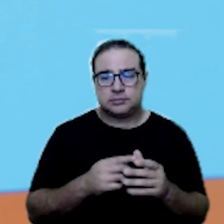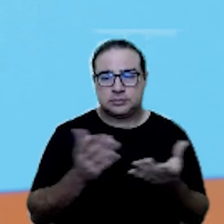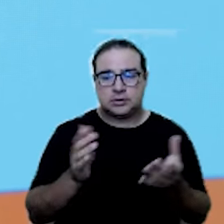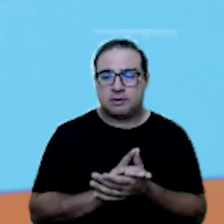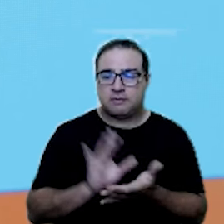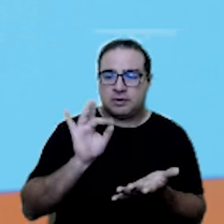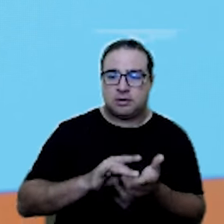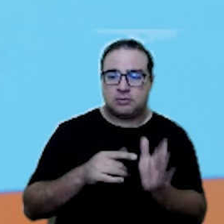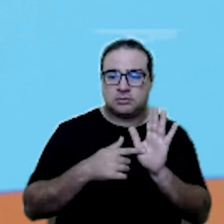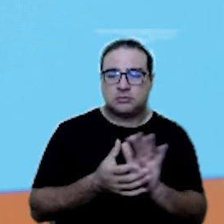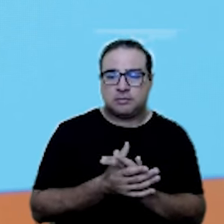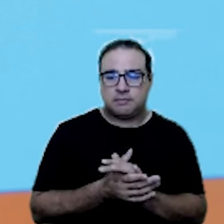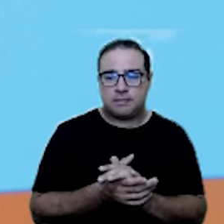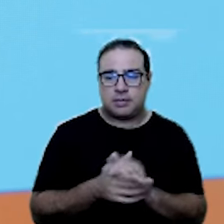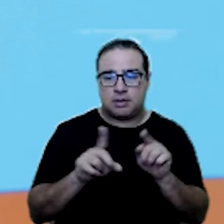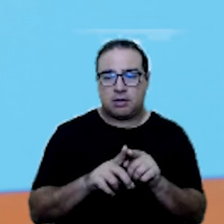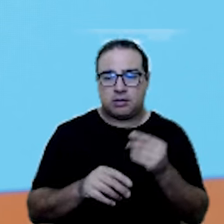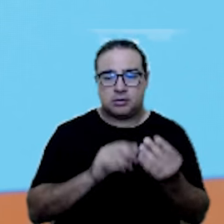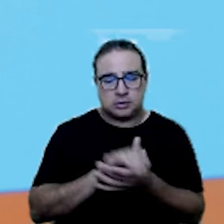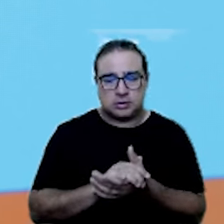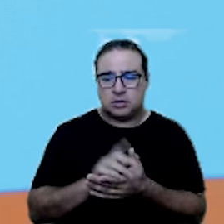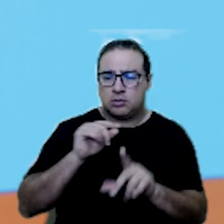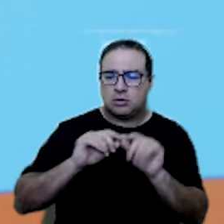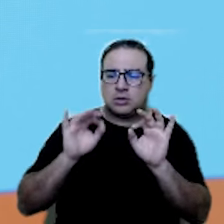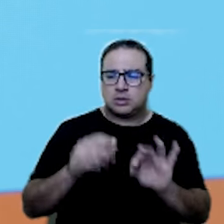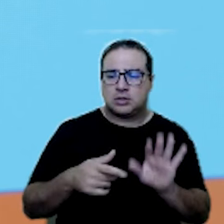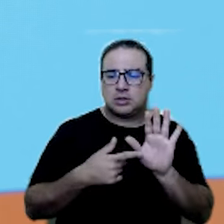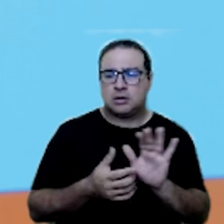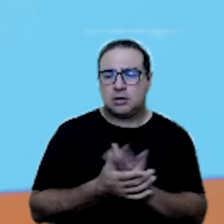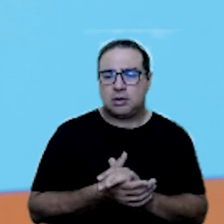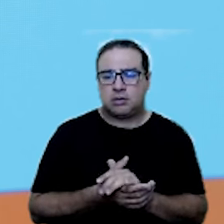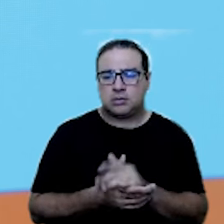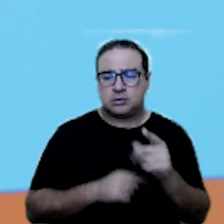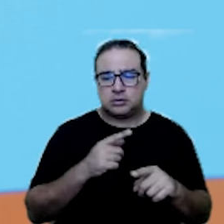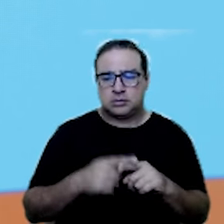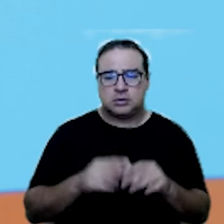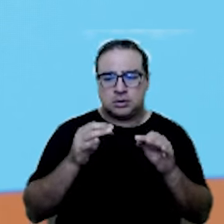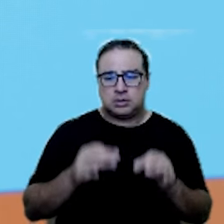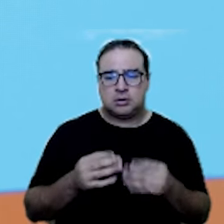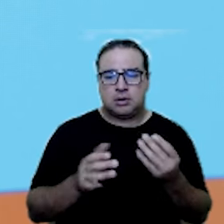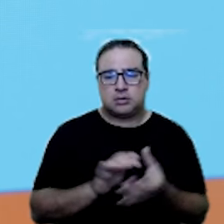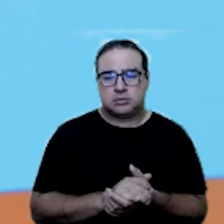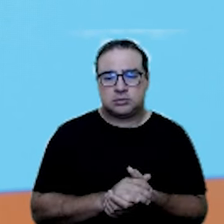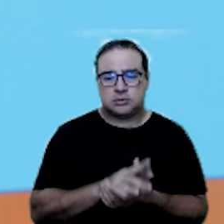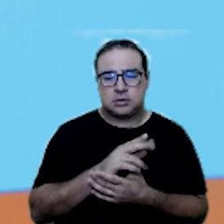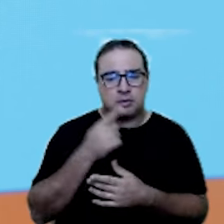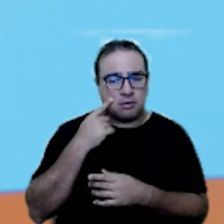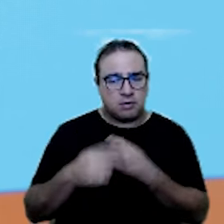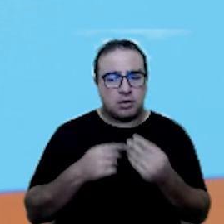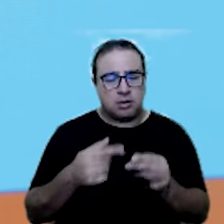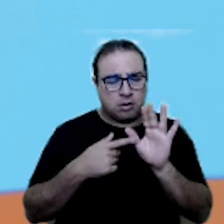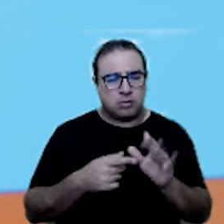real pro pessoal do produtor rural Também é lógico vai selecionar a situação tributária condizente com benefício ou não e assim